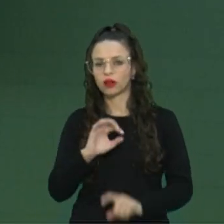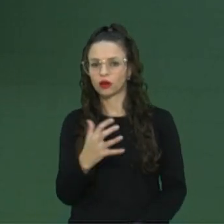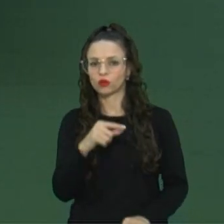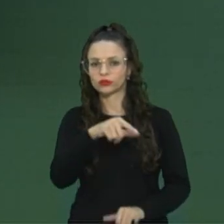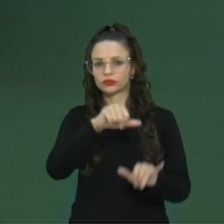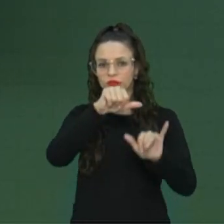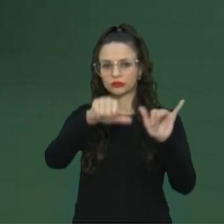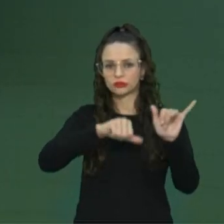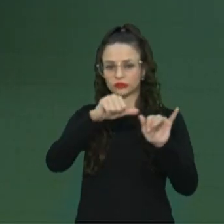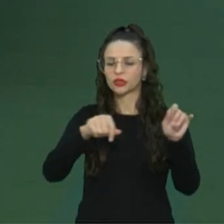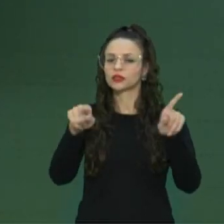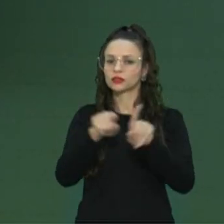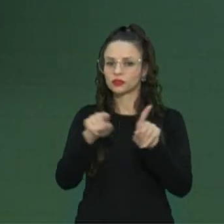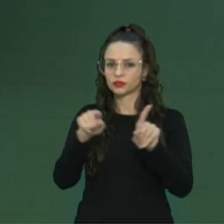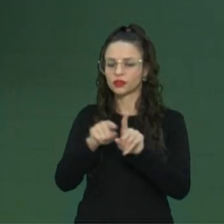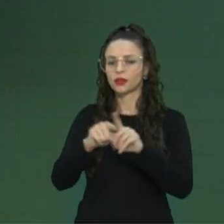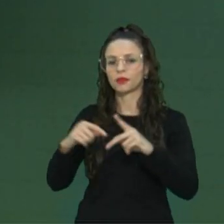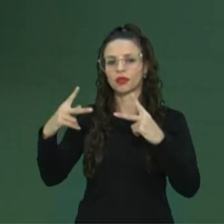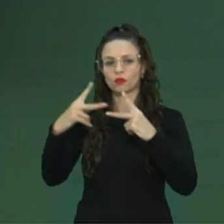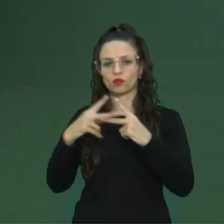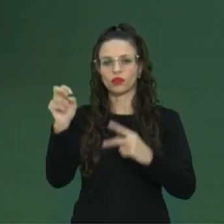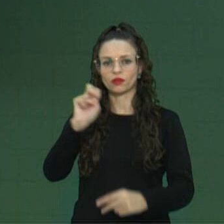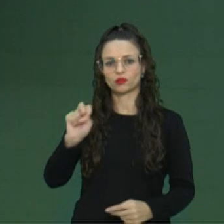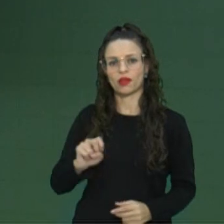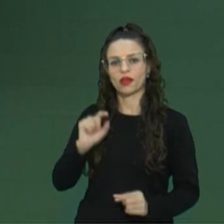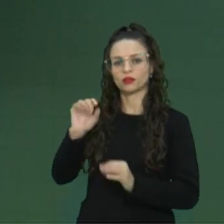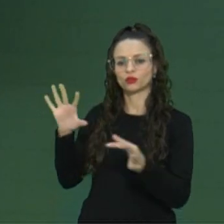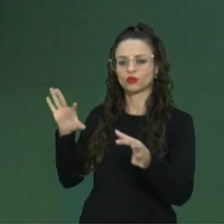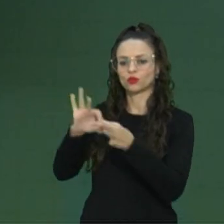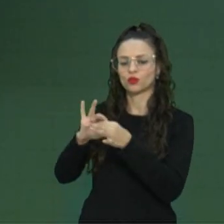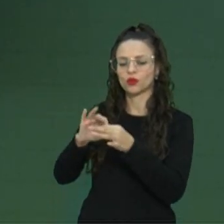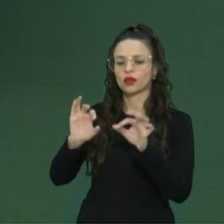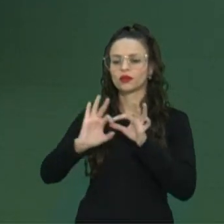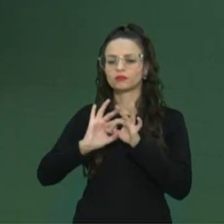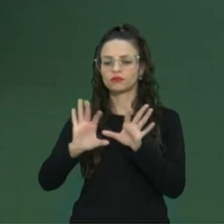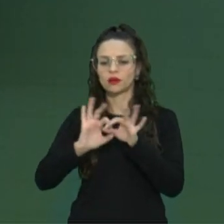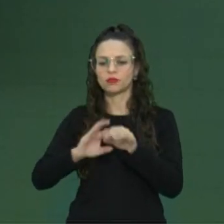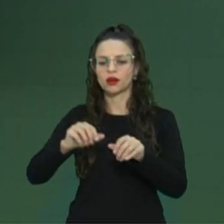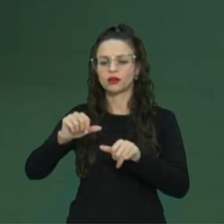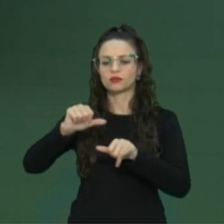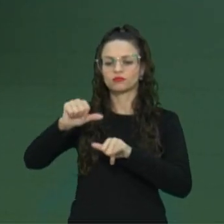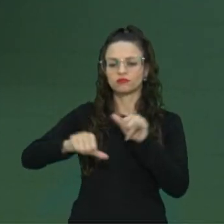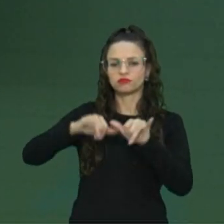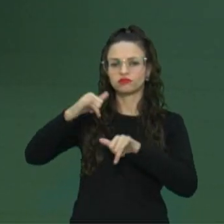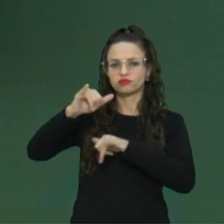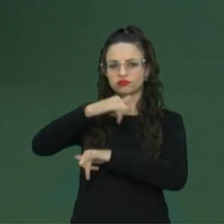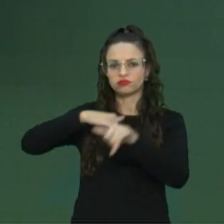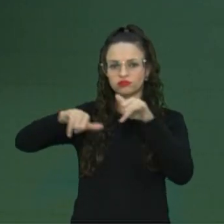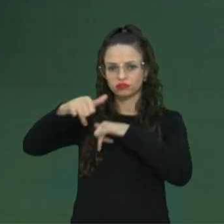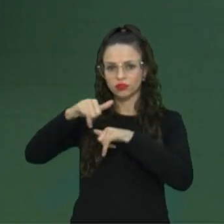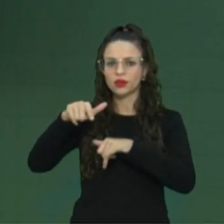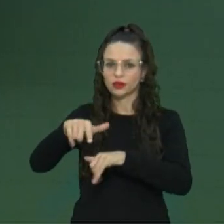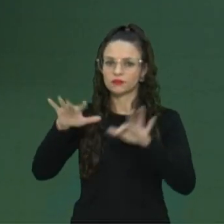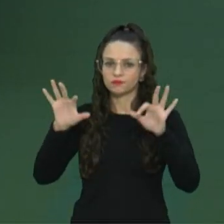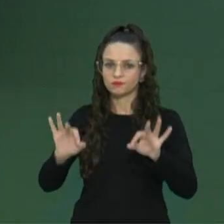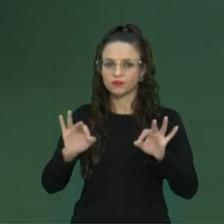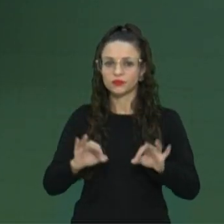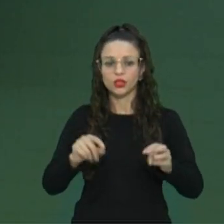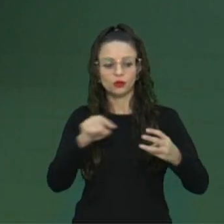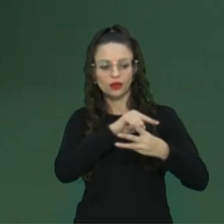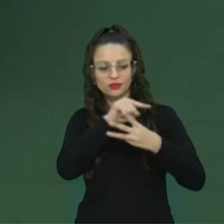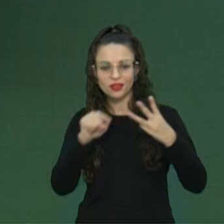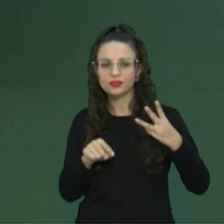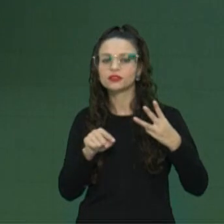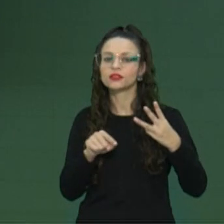essa reação, quanto a entropia, que é a disponibilidade de energia para fazer o trabalho efetivo. Então, ela engloba as três variáveis